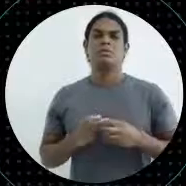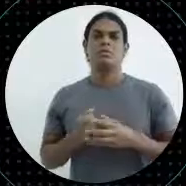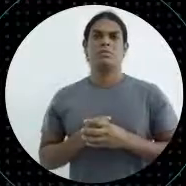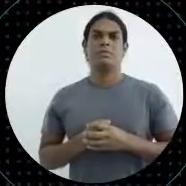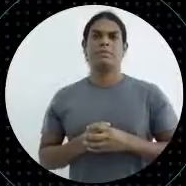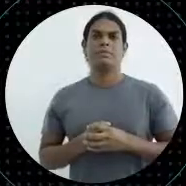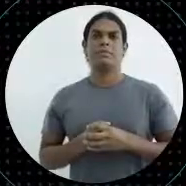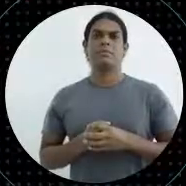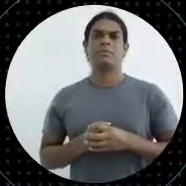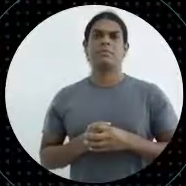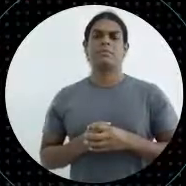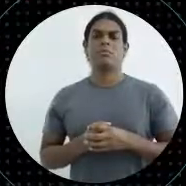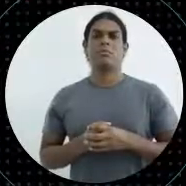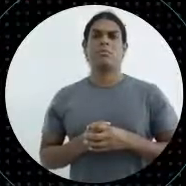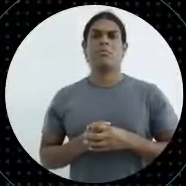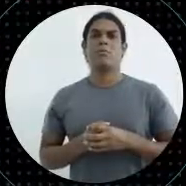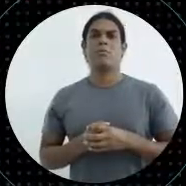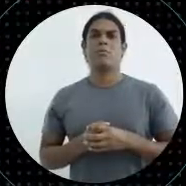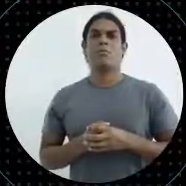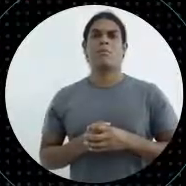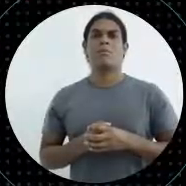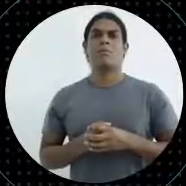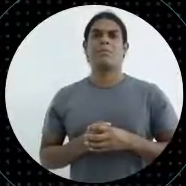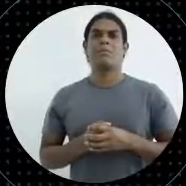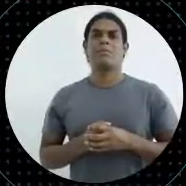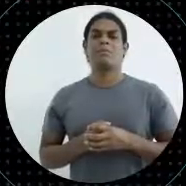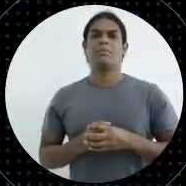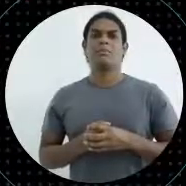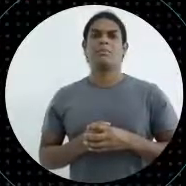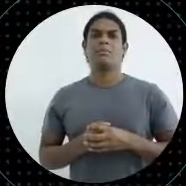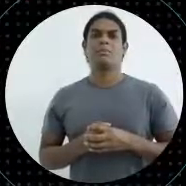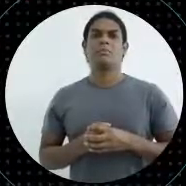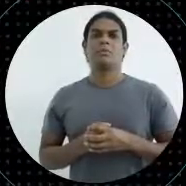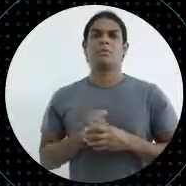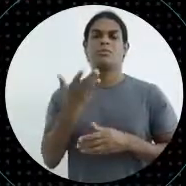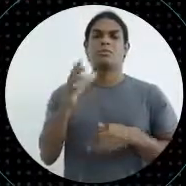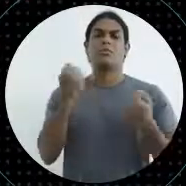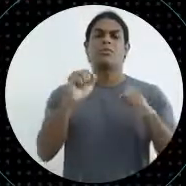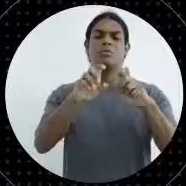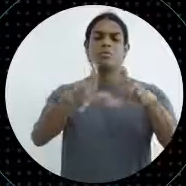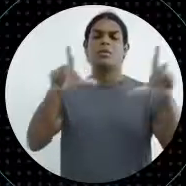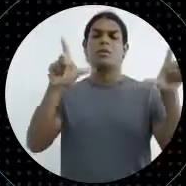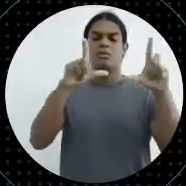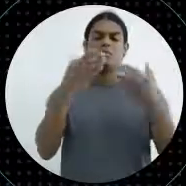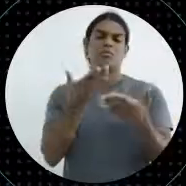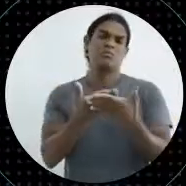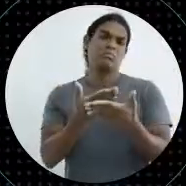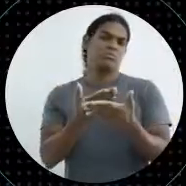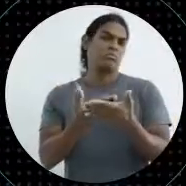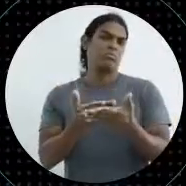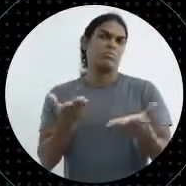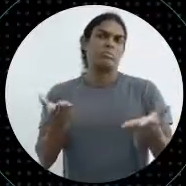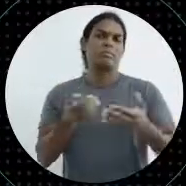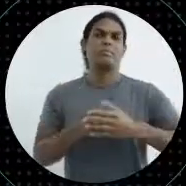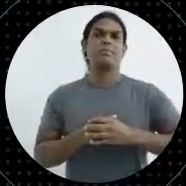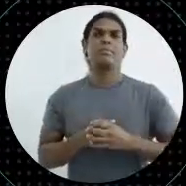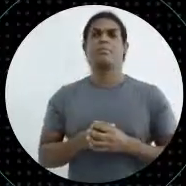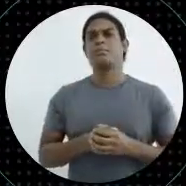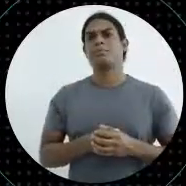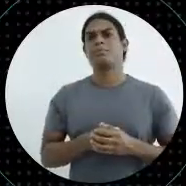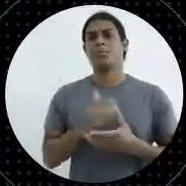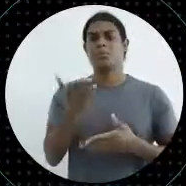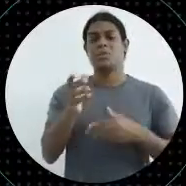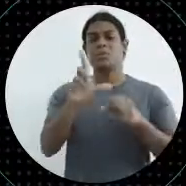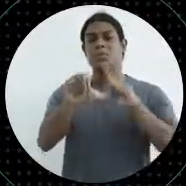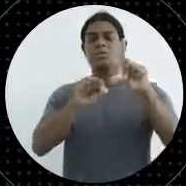para você abrir e ver, aprender sobre ele. Qual das duas a gente vai usar, tanto faz. A gente pode usar uma ou outra, você é que decide